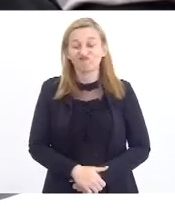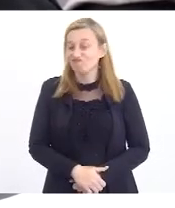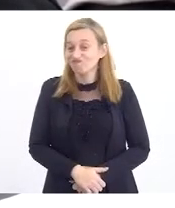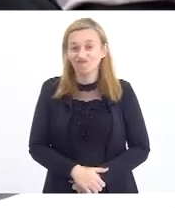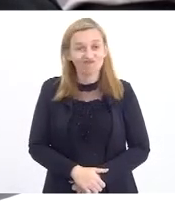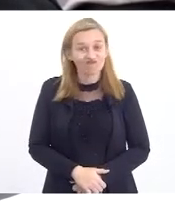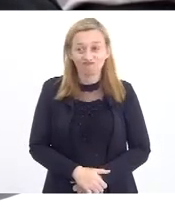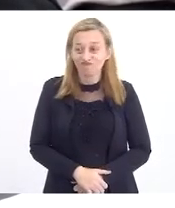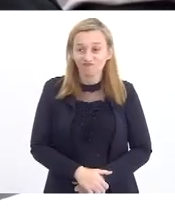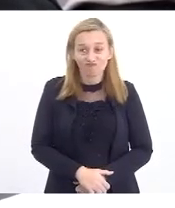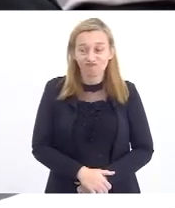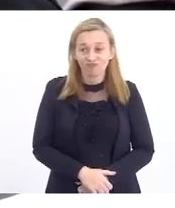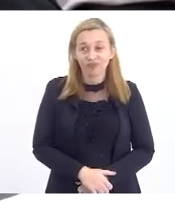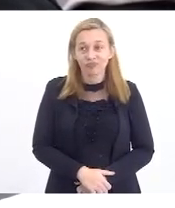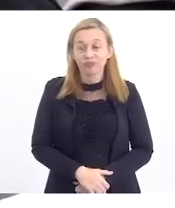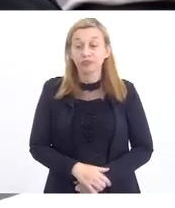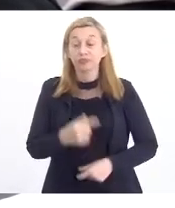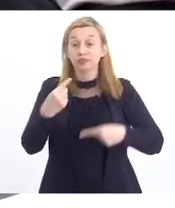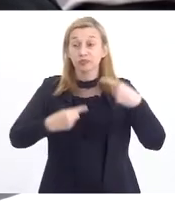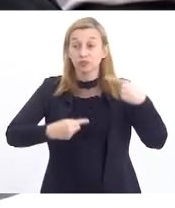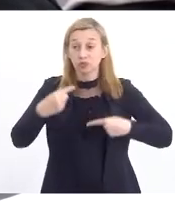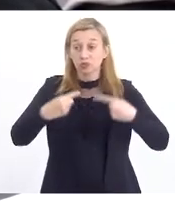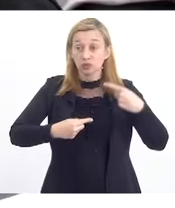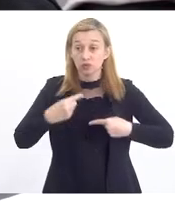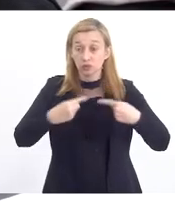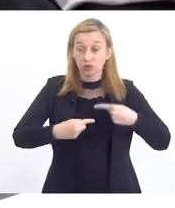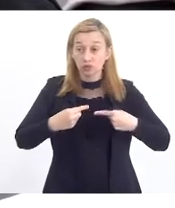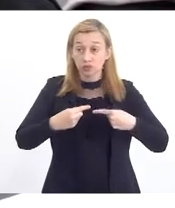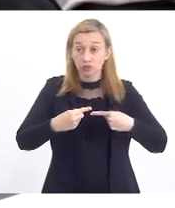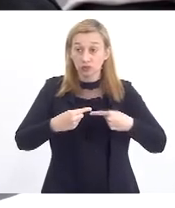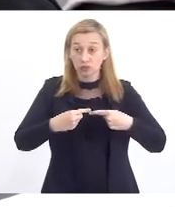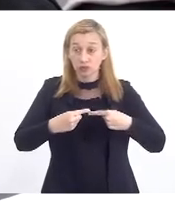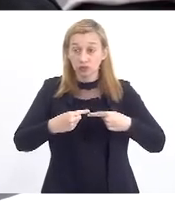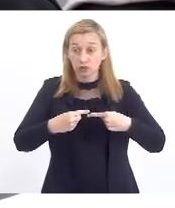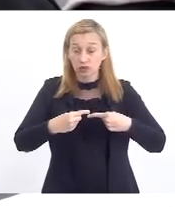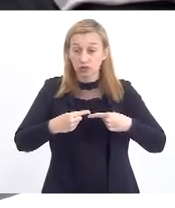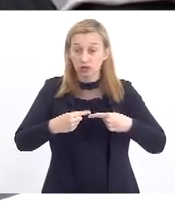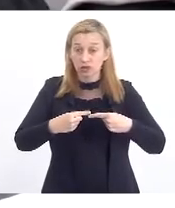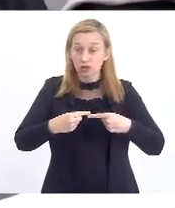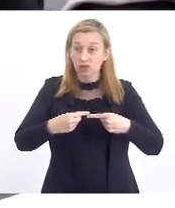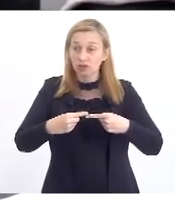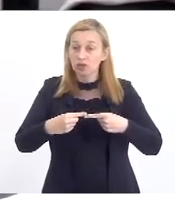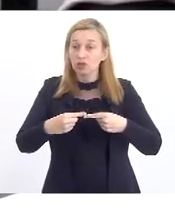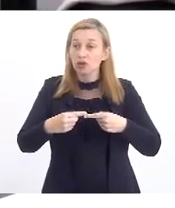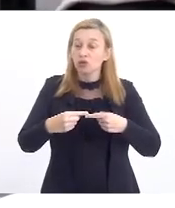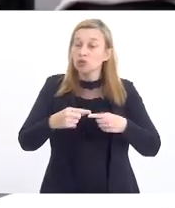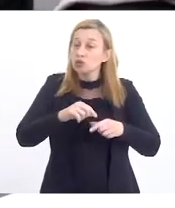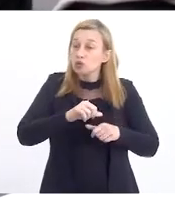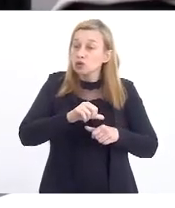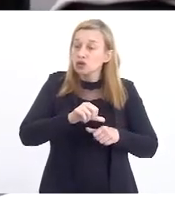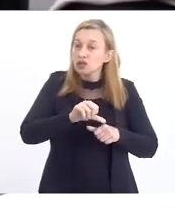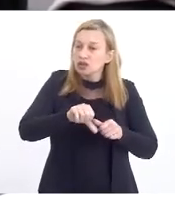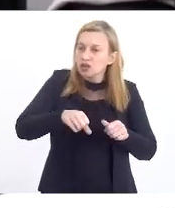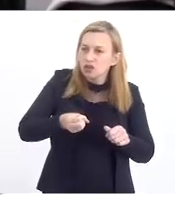E as políticas de reflorestamento, apesar de ter um